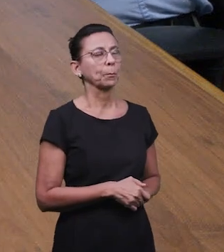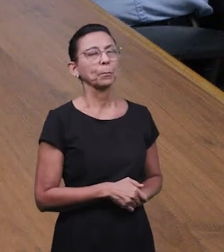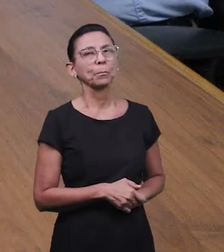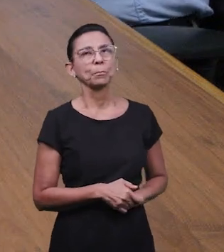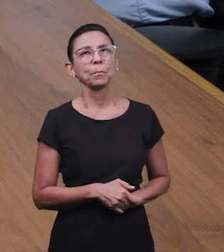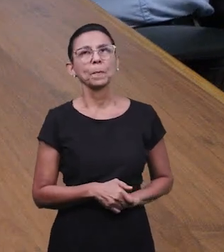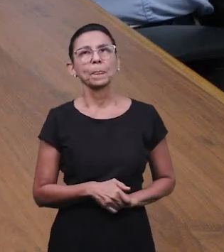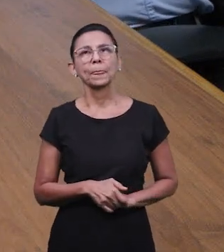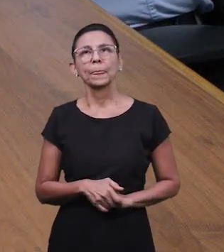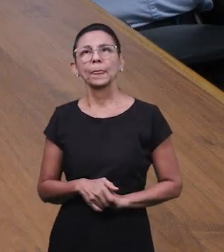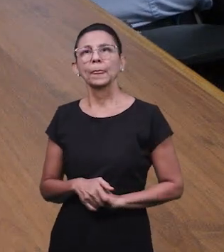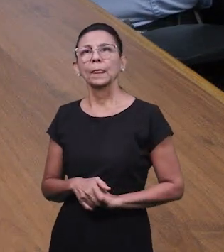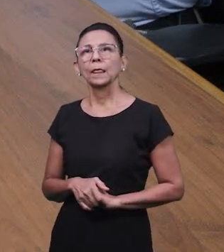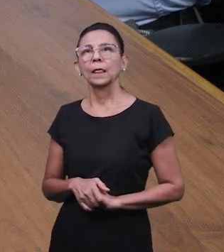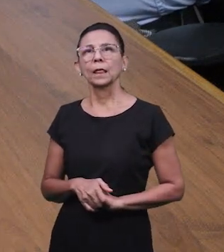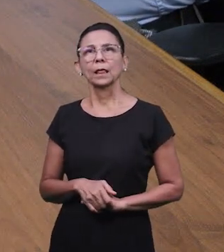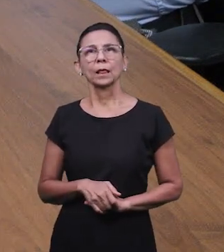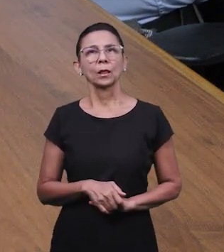Diniz,